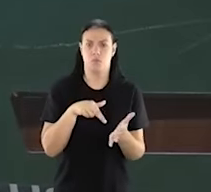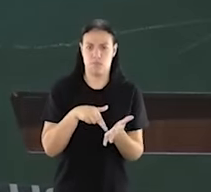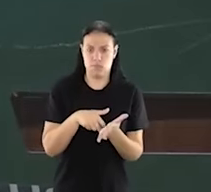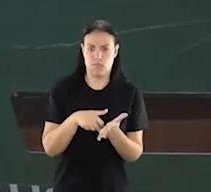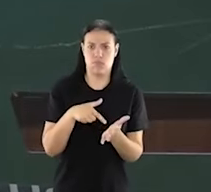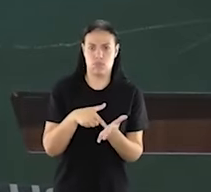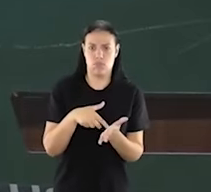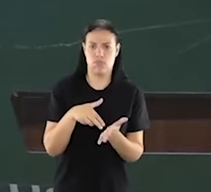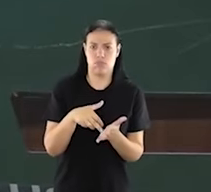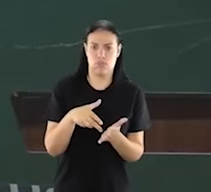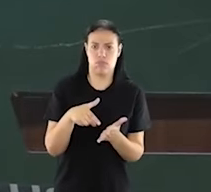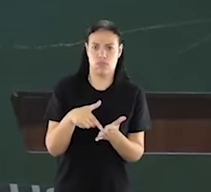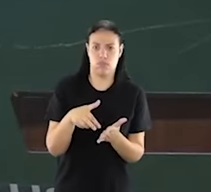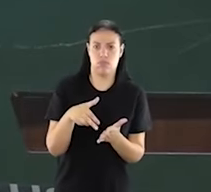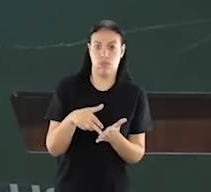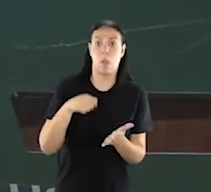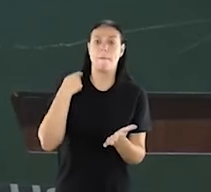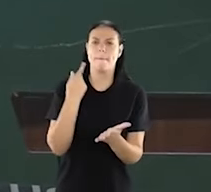bancando,